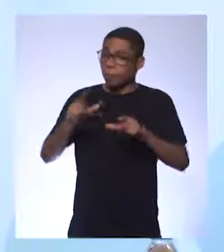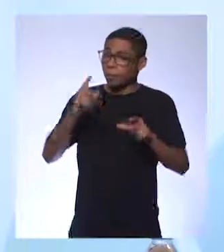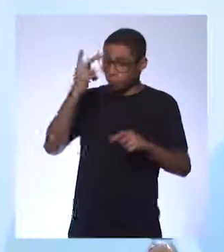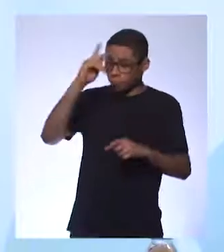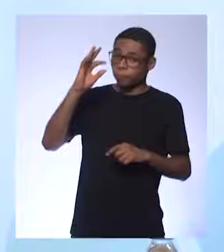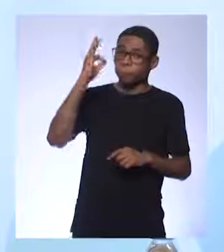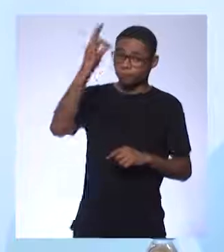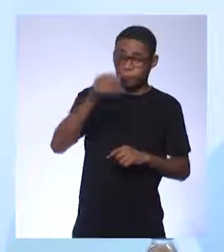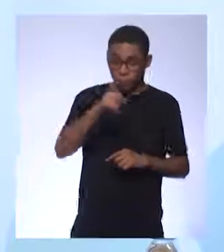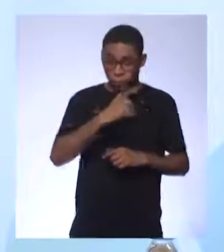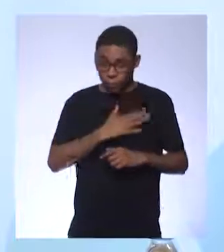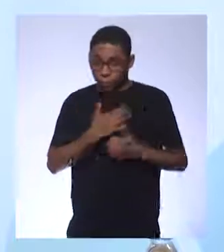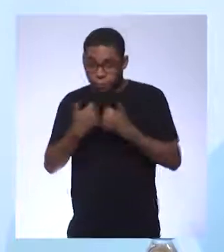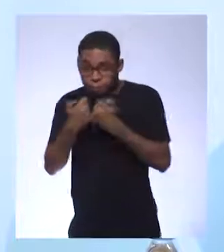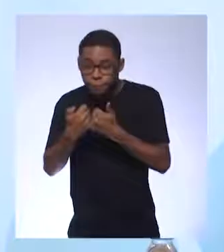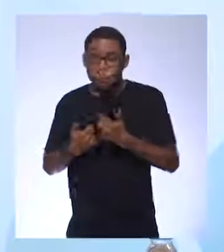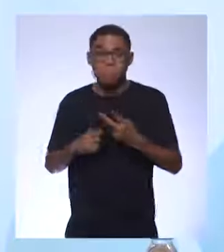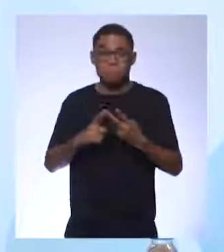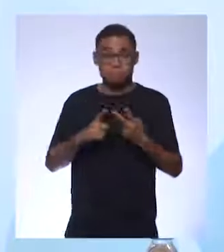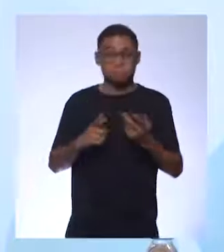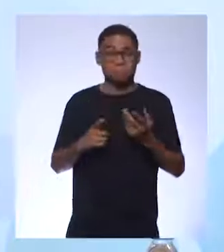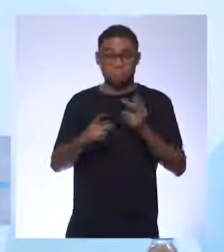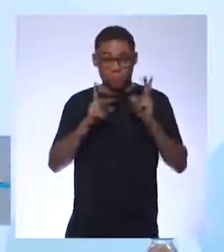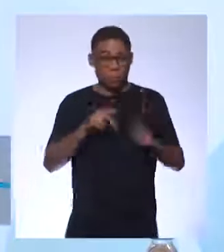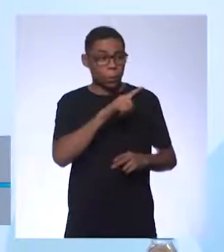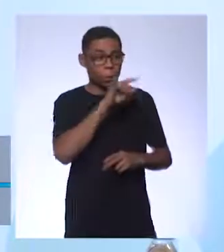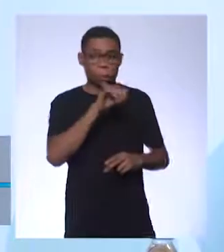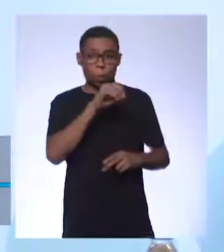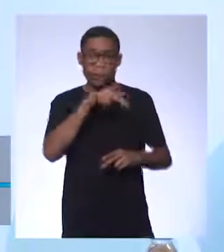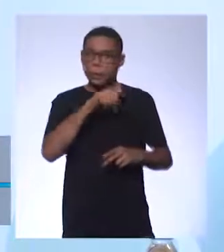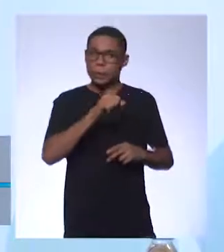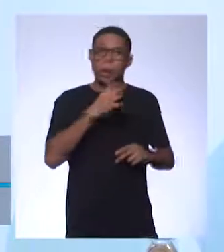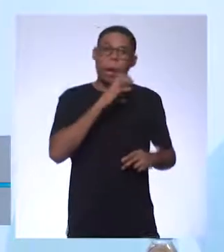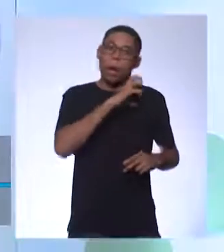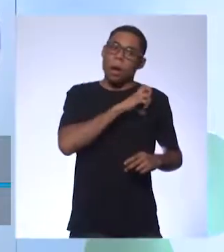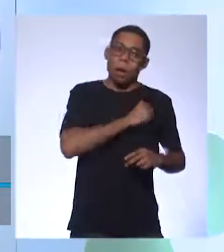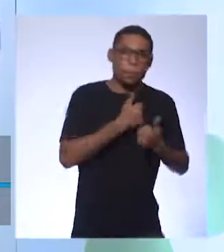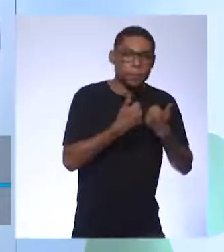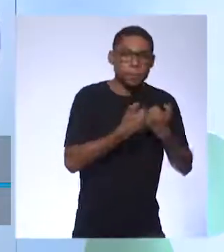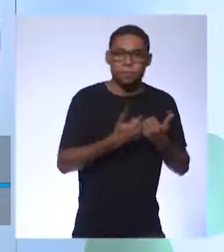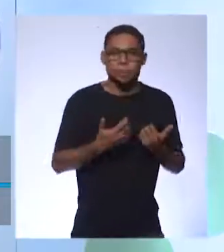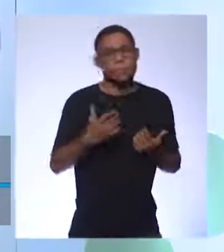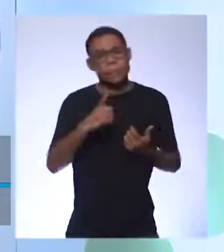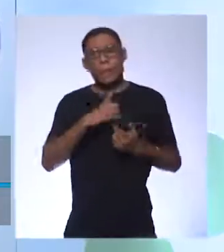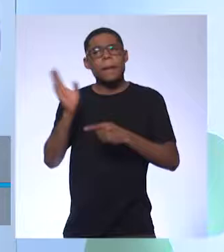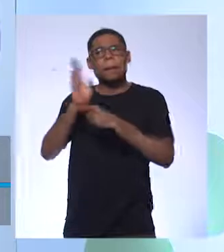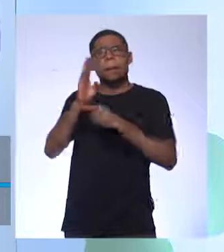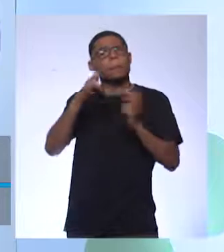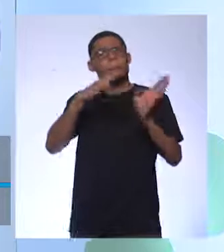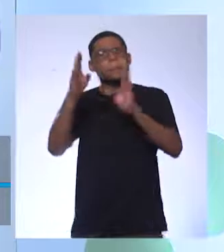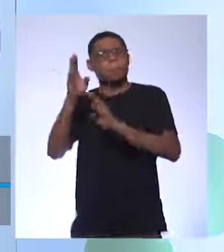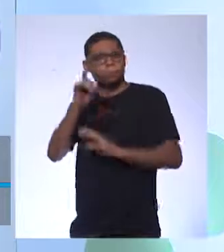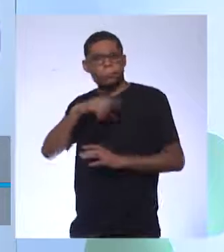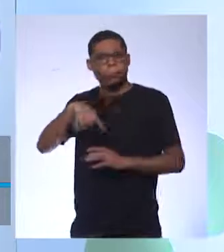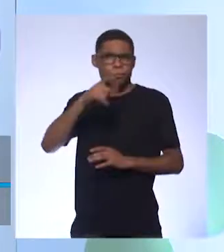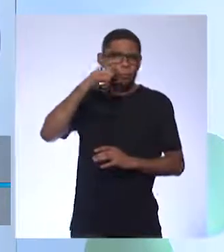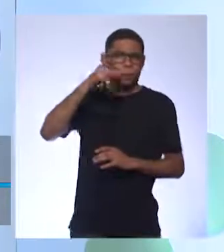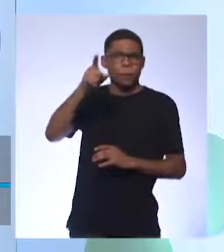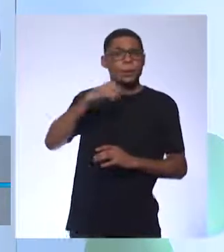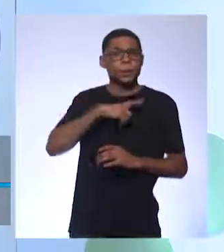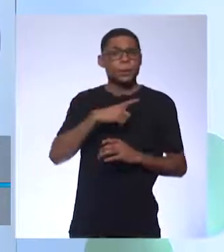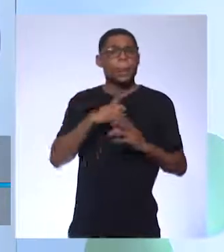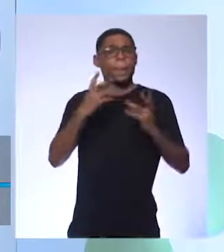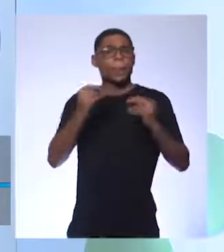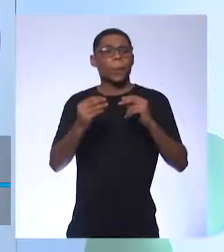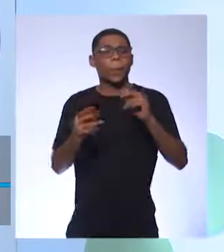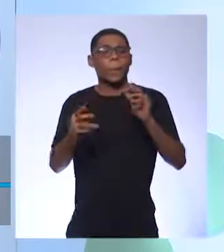Essa galera que gosta de game, olha, o professor Jonas que ama game. Sim, é que muitos dos filmes que nós assistimos, eles